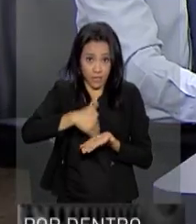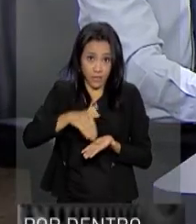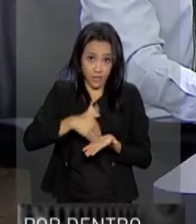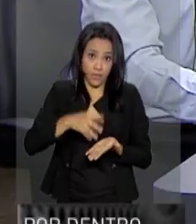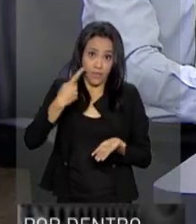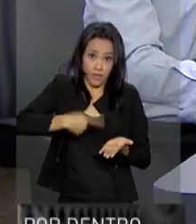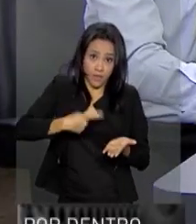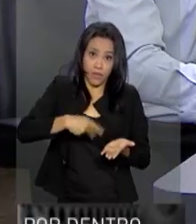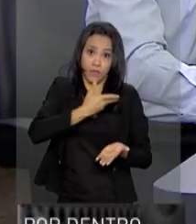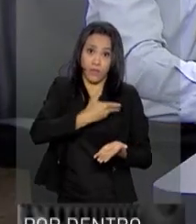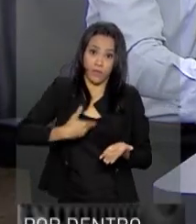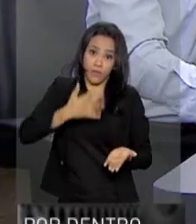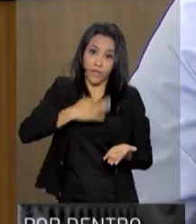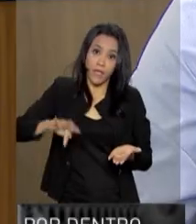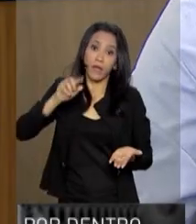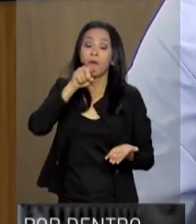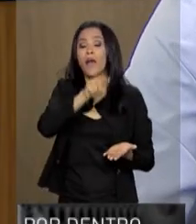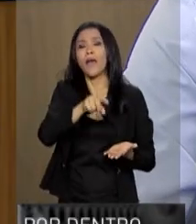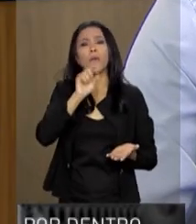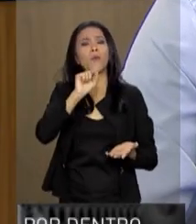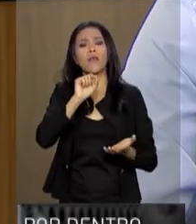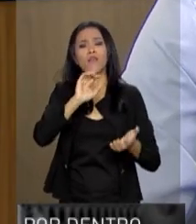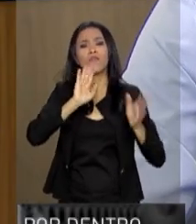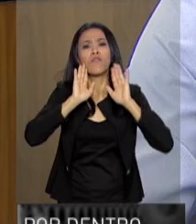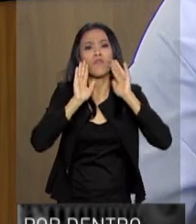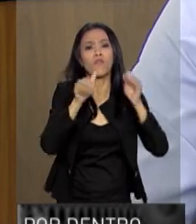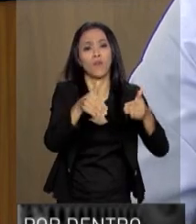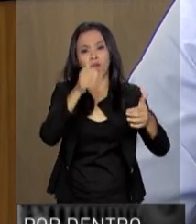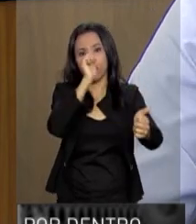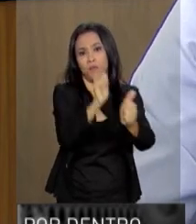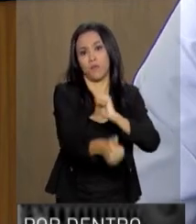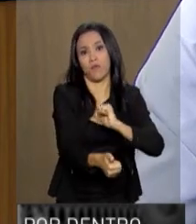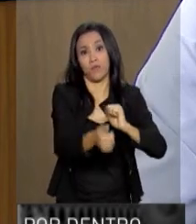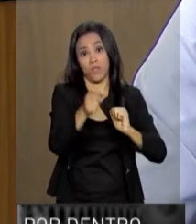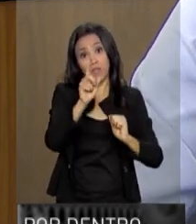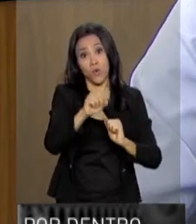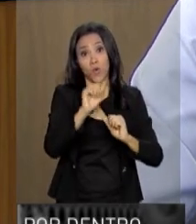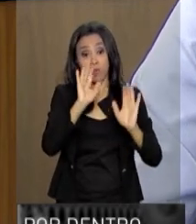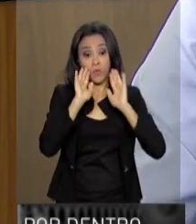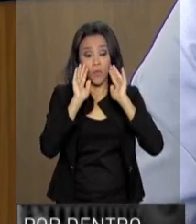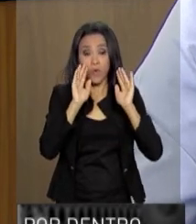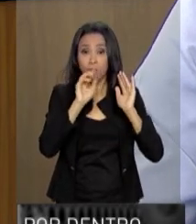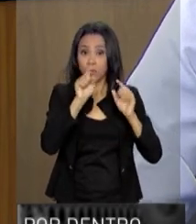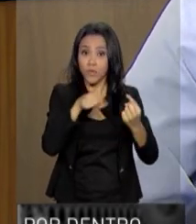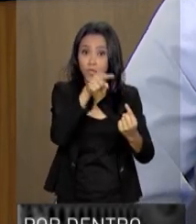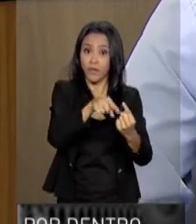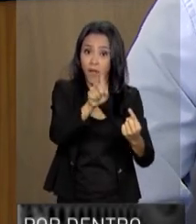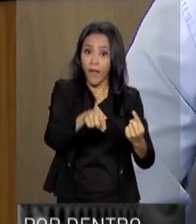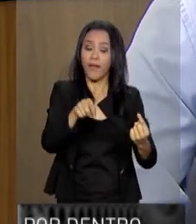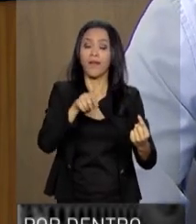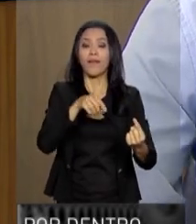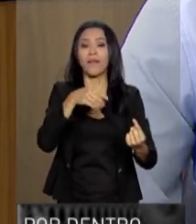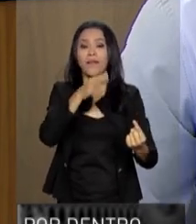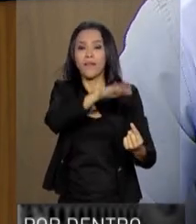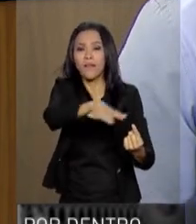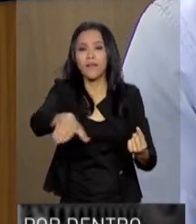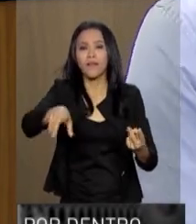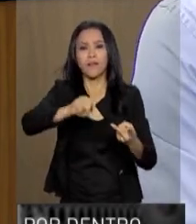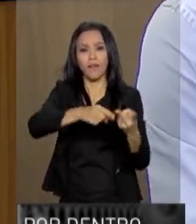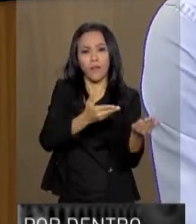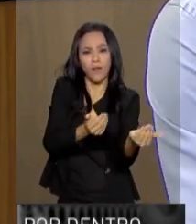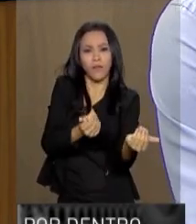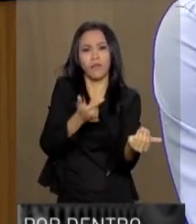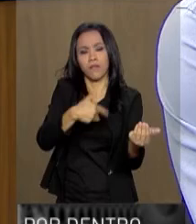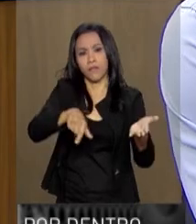o programa força nos esportes que tem como público alvo crianças e adolescentes e jovens das periferias